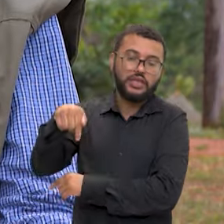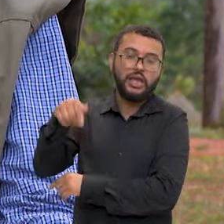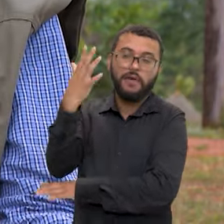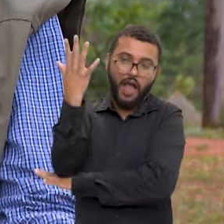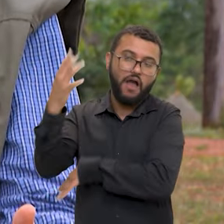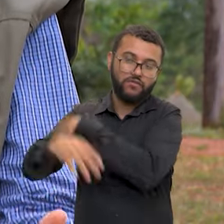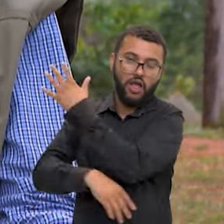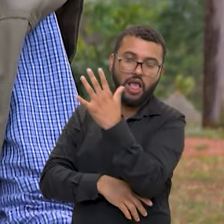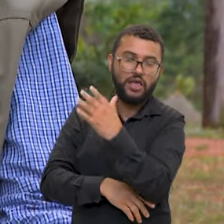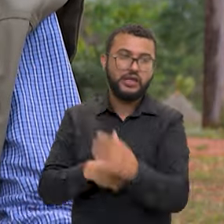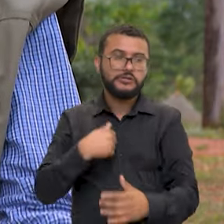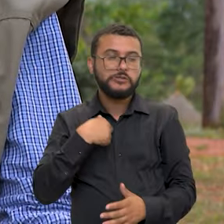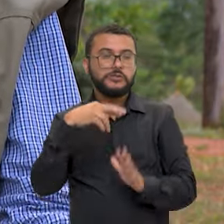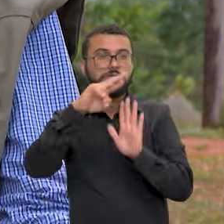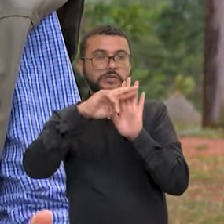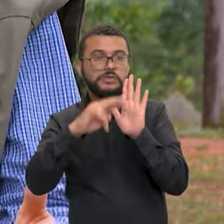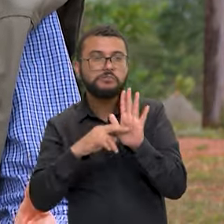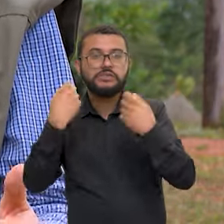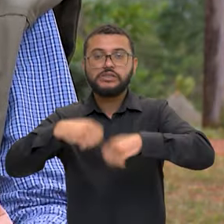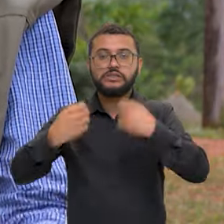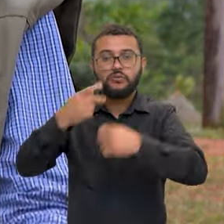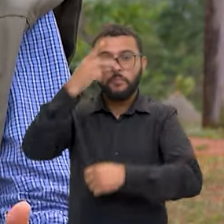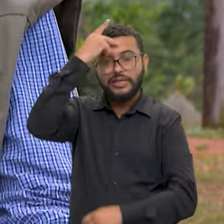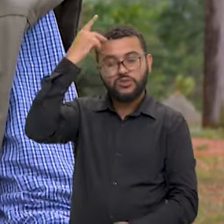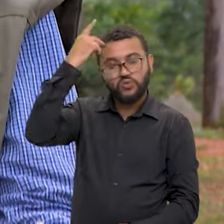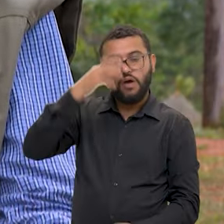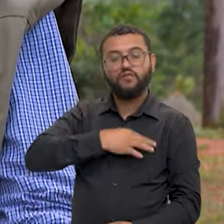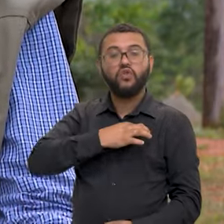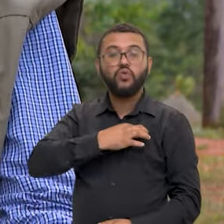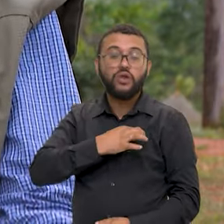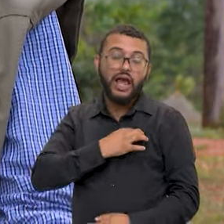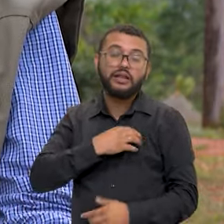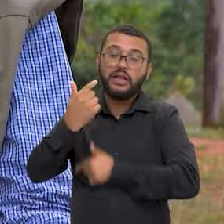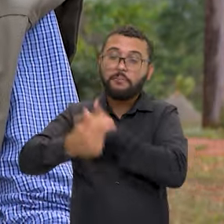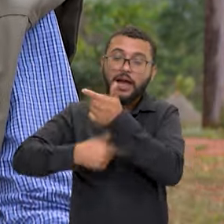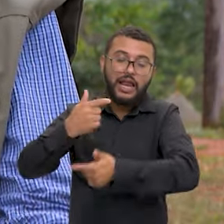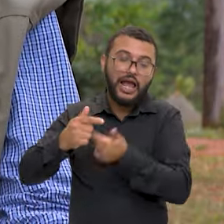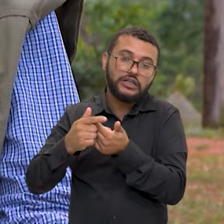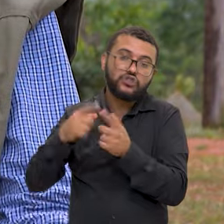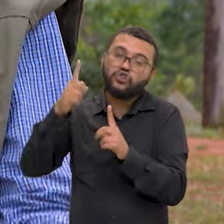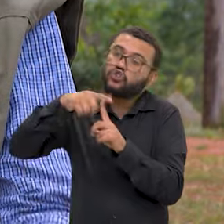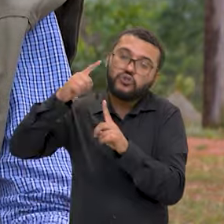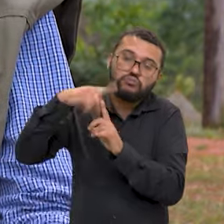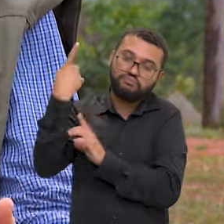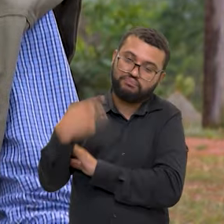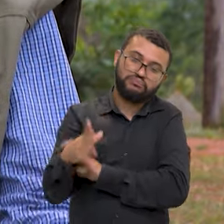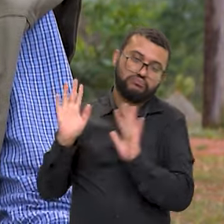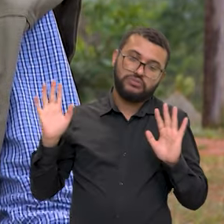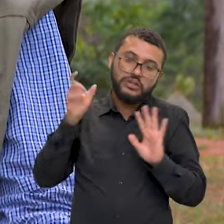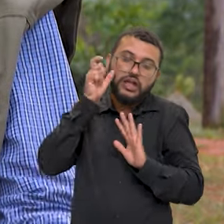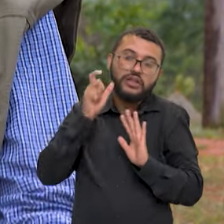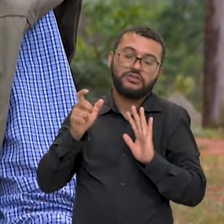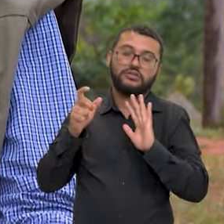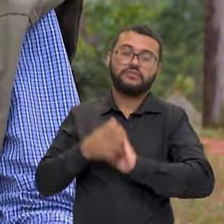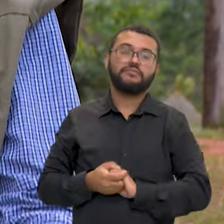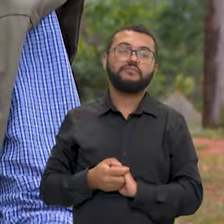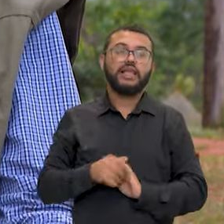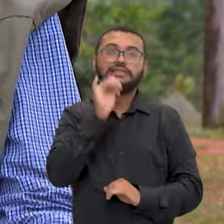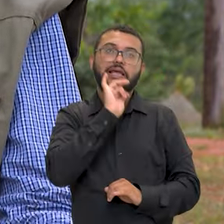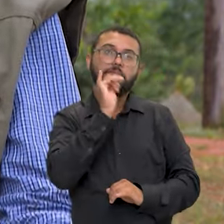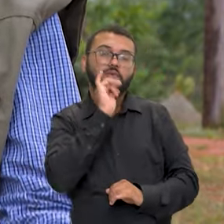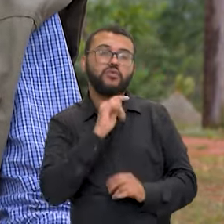de trabalho, de ação. Então, diz, por exemplo, pode ser, digamos, ajudar na educação ambiental,